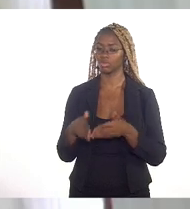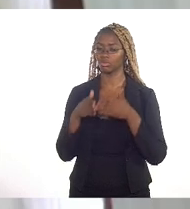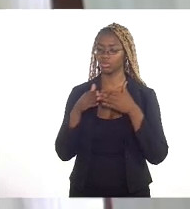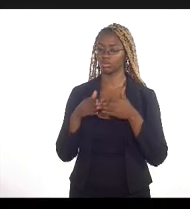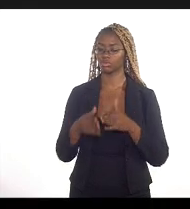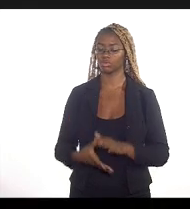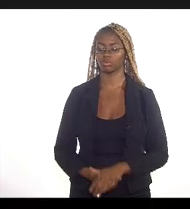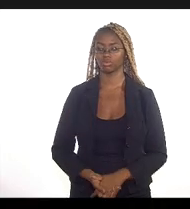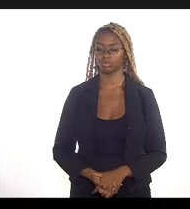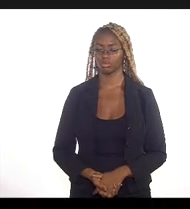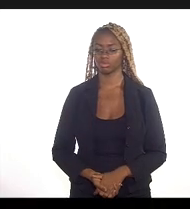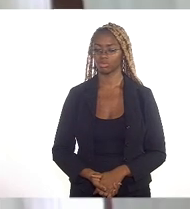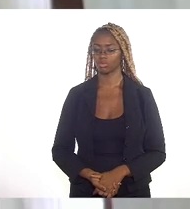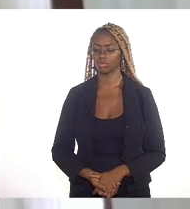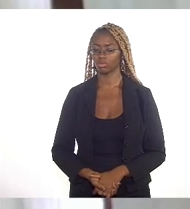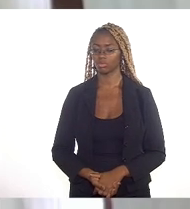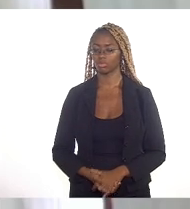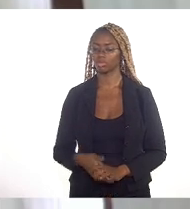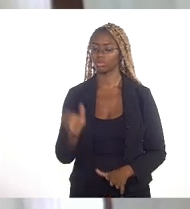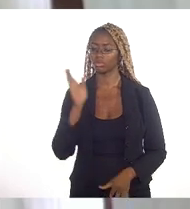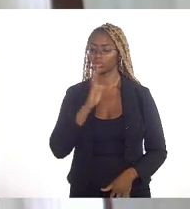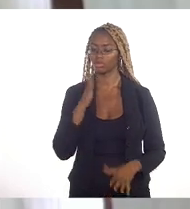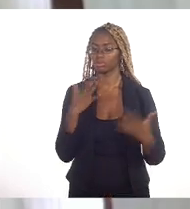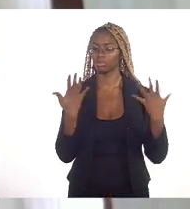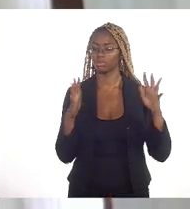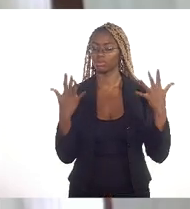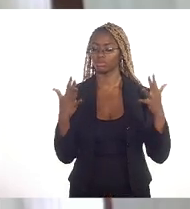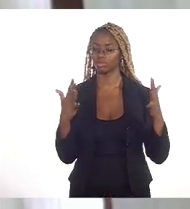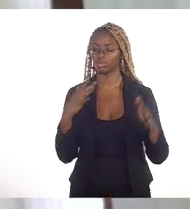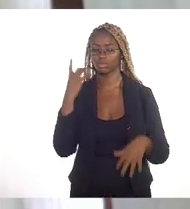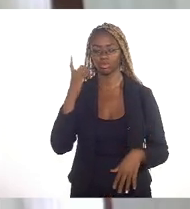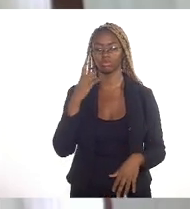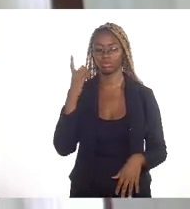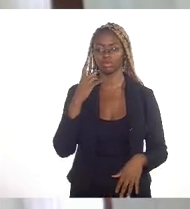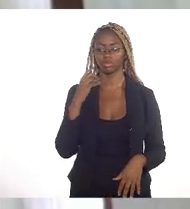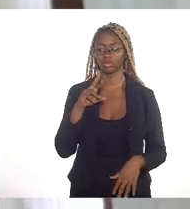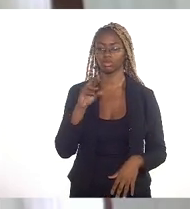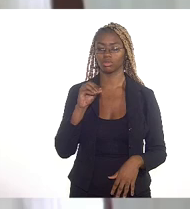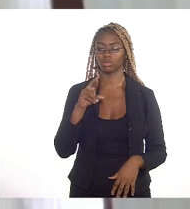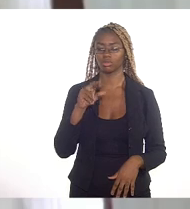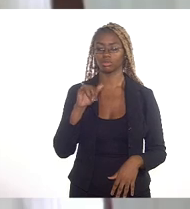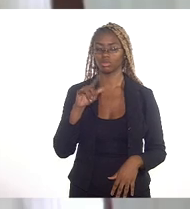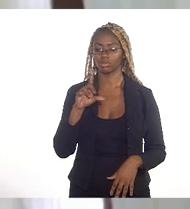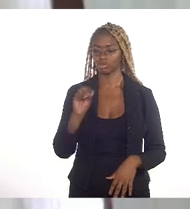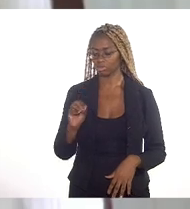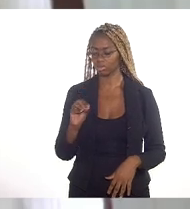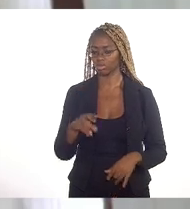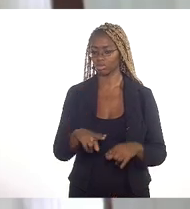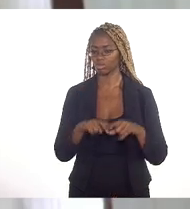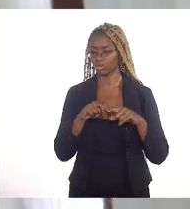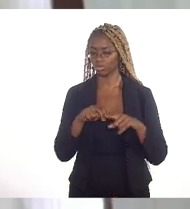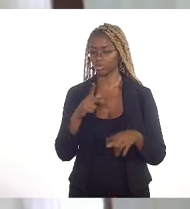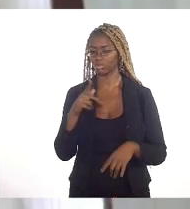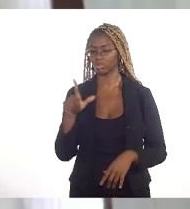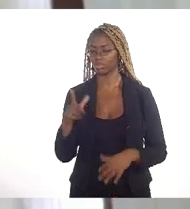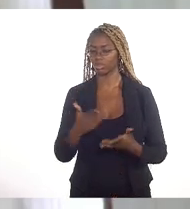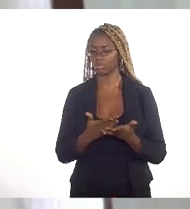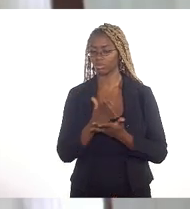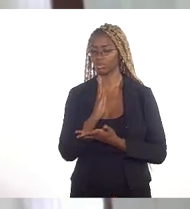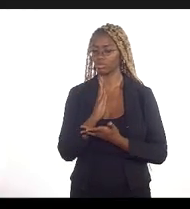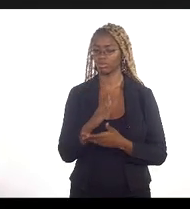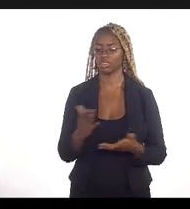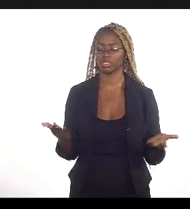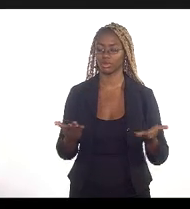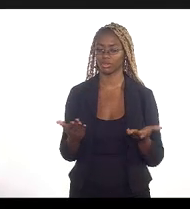favor. E, rapidamente, aqui, parabenizar o deputado Rodrigo Amorim pelo projeto aprovado agora há pouco.